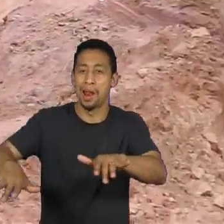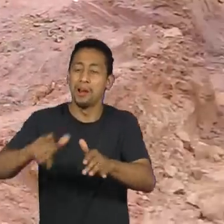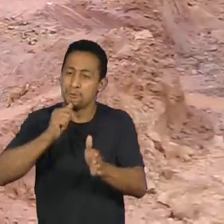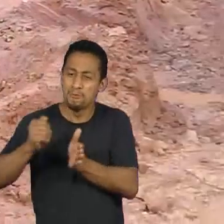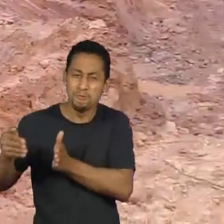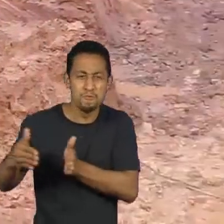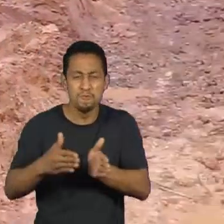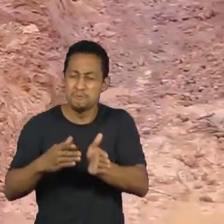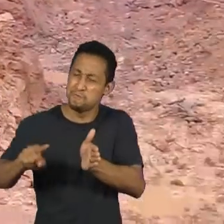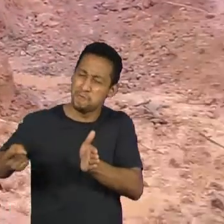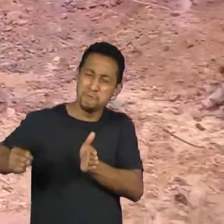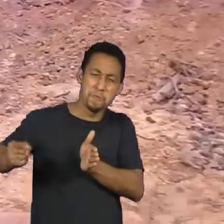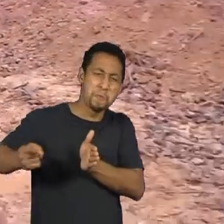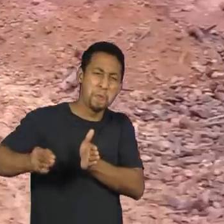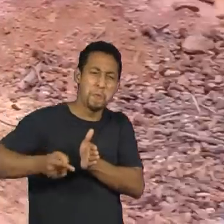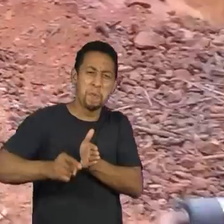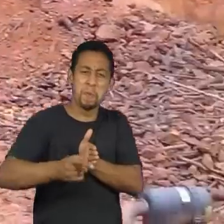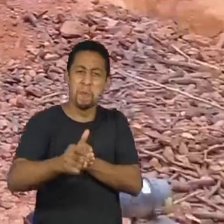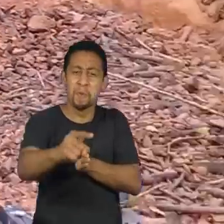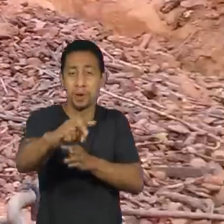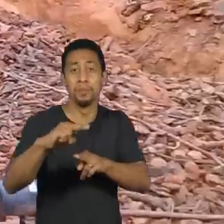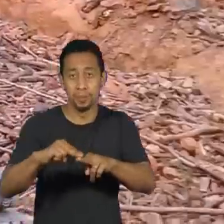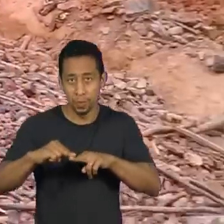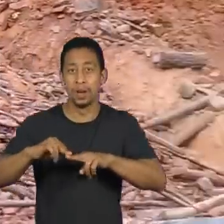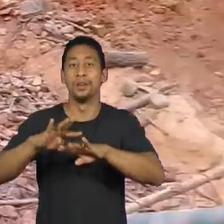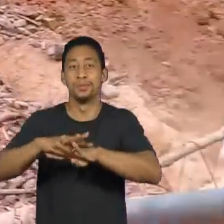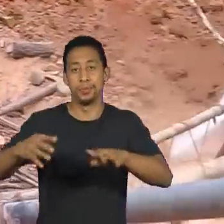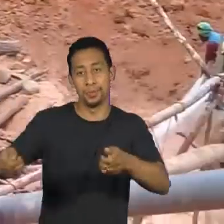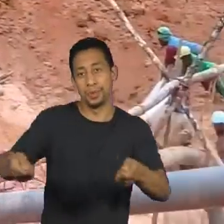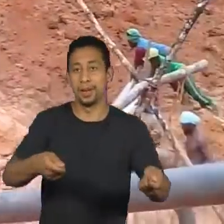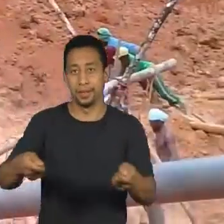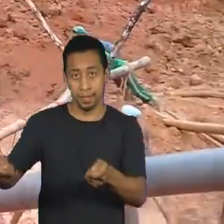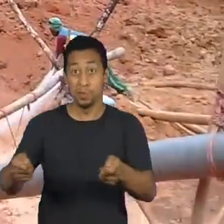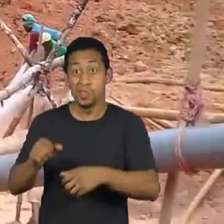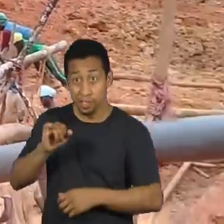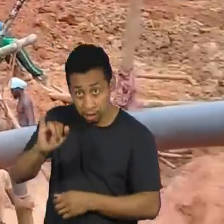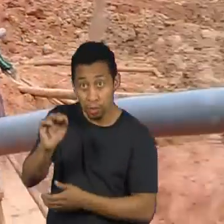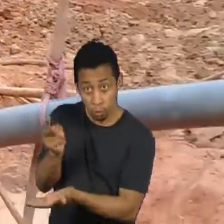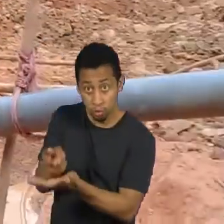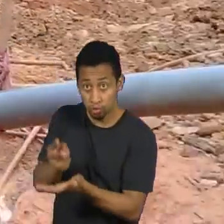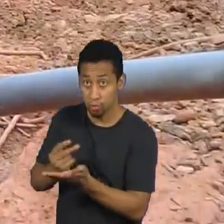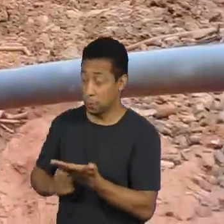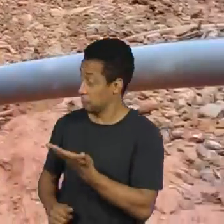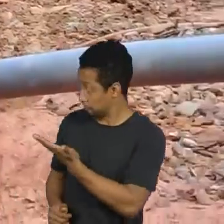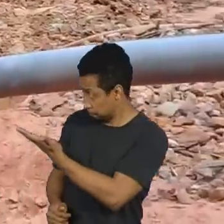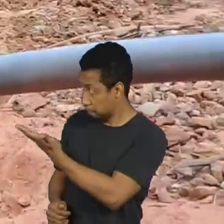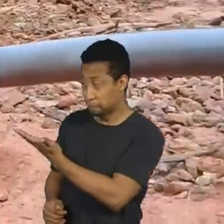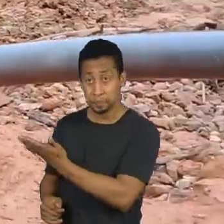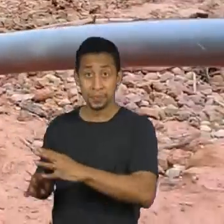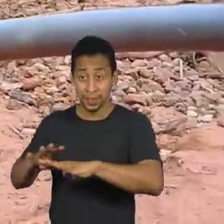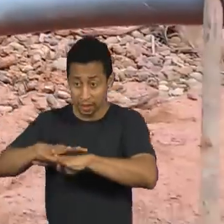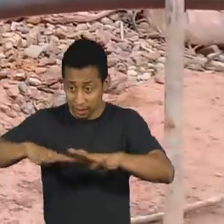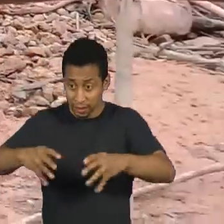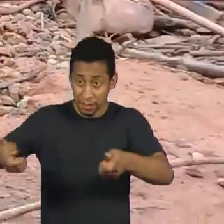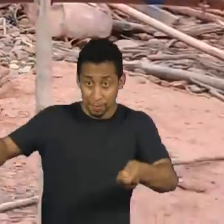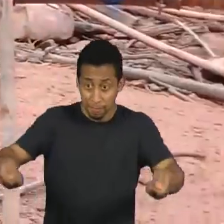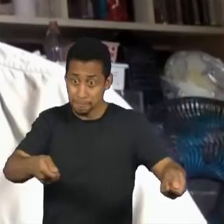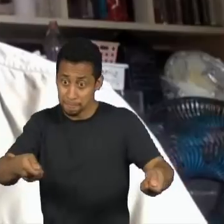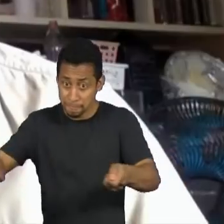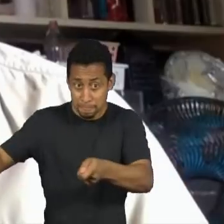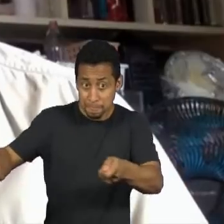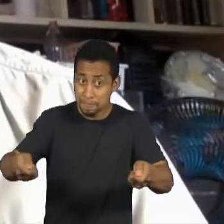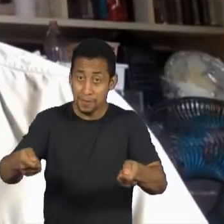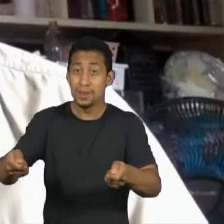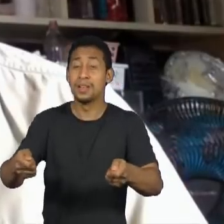de distância a partir do garimpo. Se nós continuarmos com esse processo de garimpo como ele se encontra hoje,